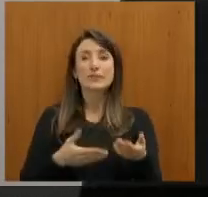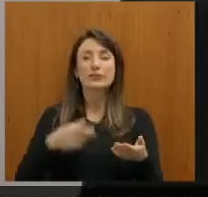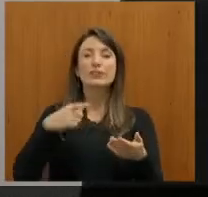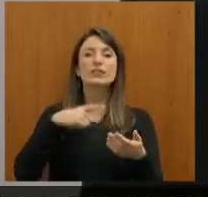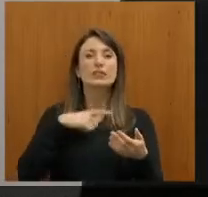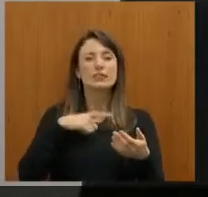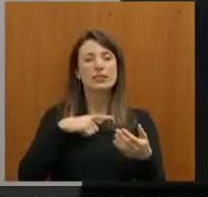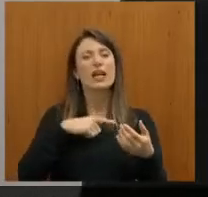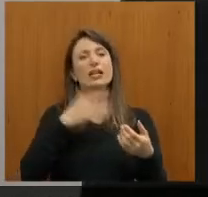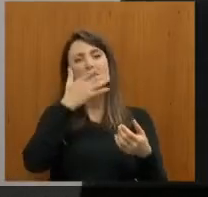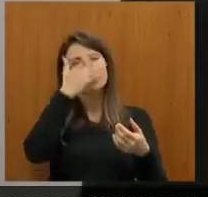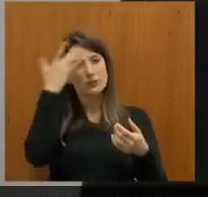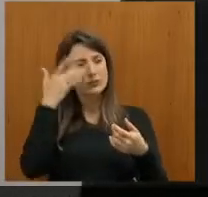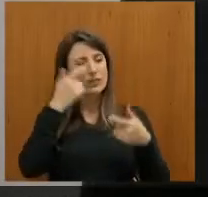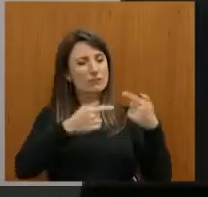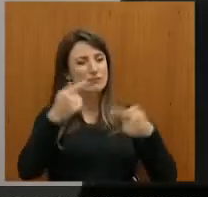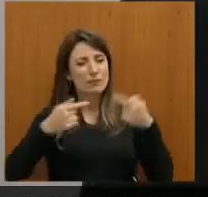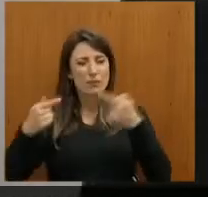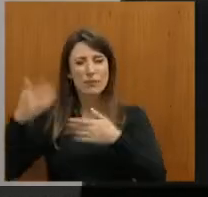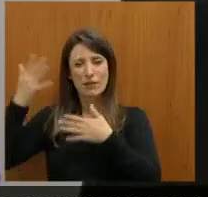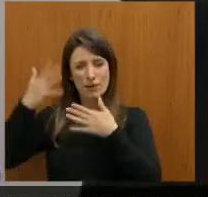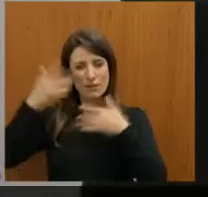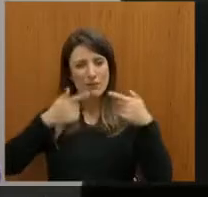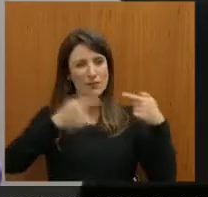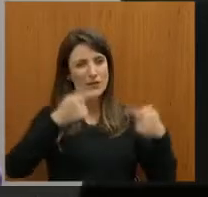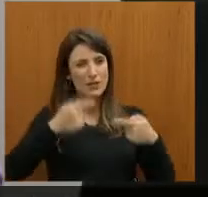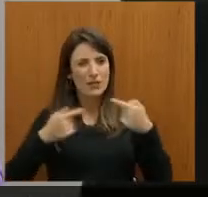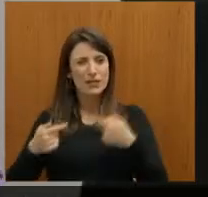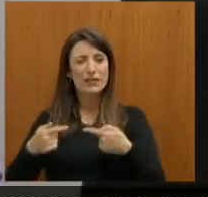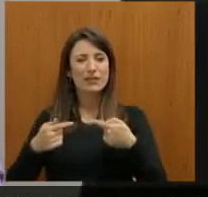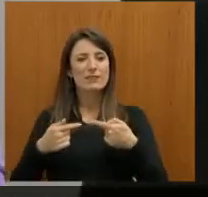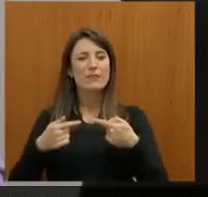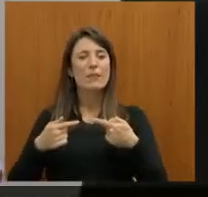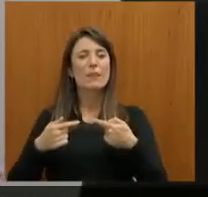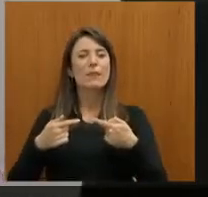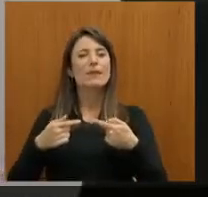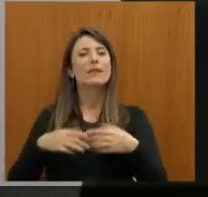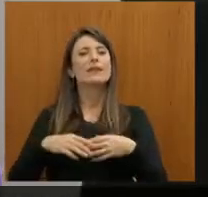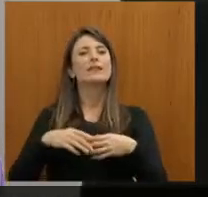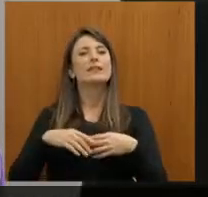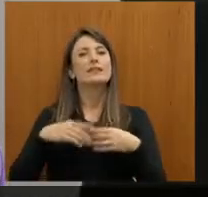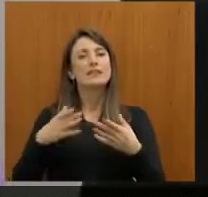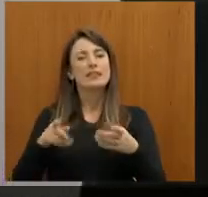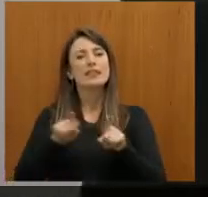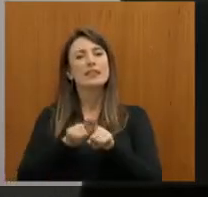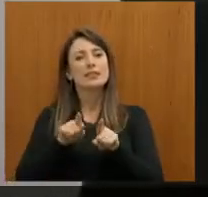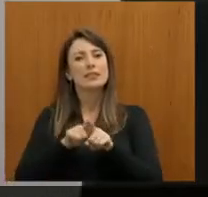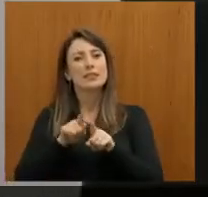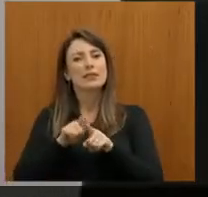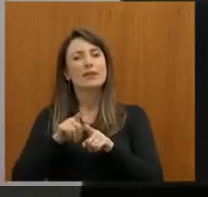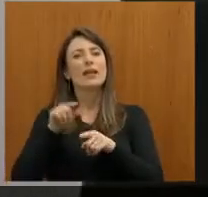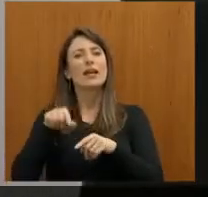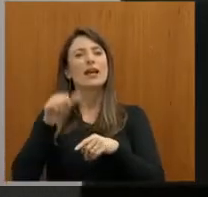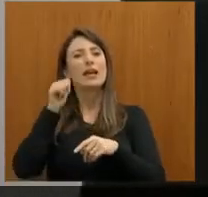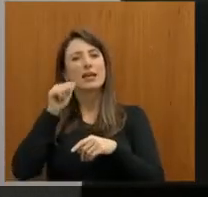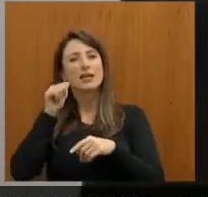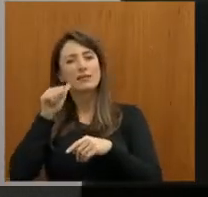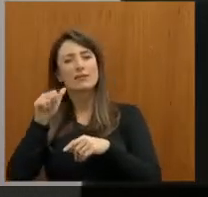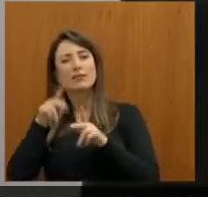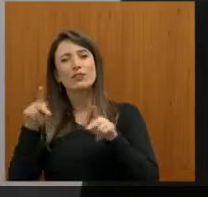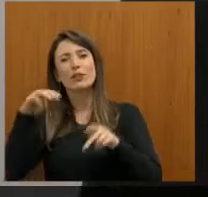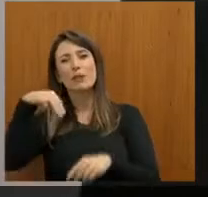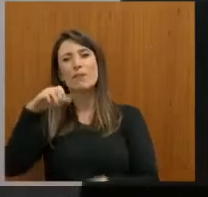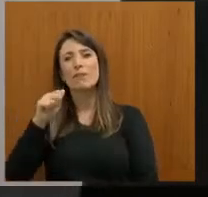e da mediadora de da das nossas expositores e da mediadora professora Marlise